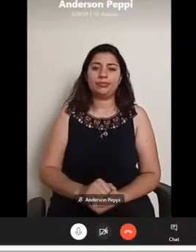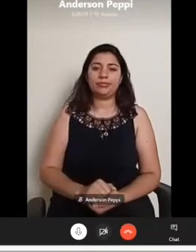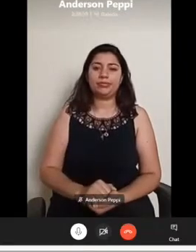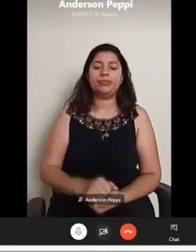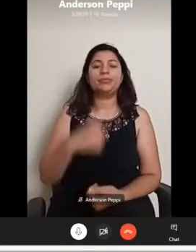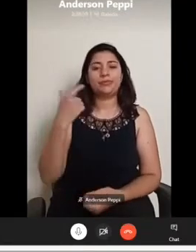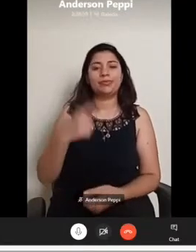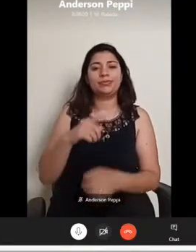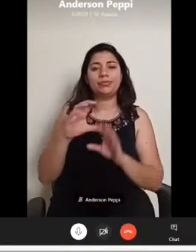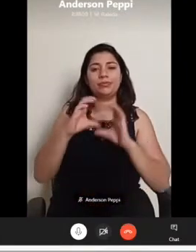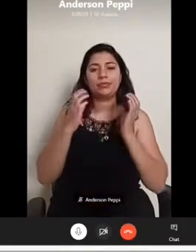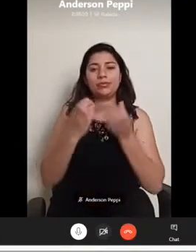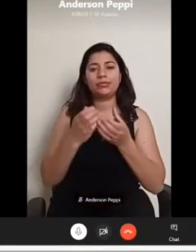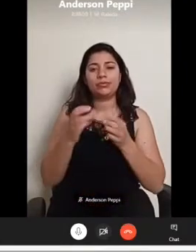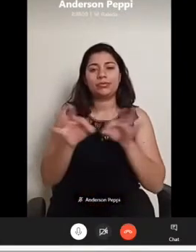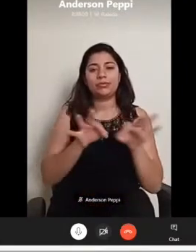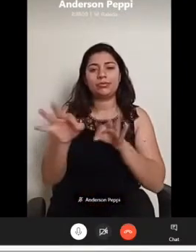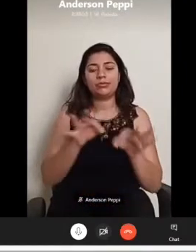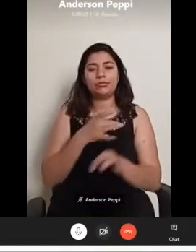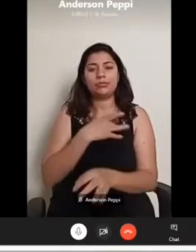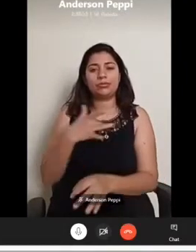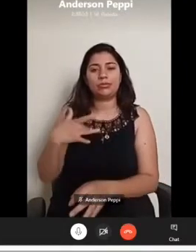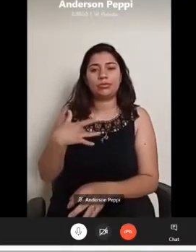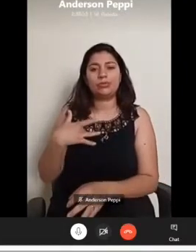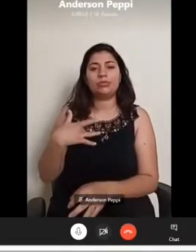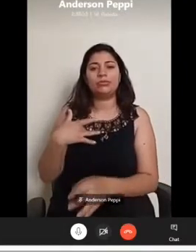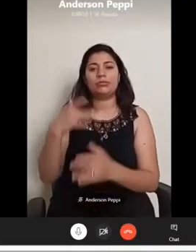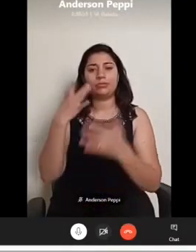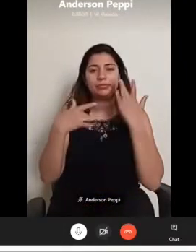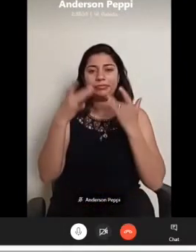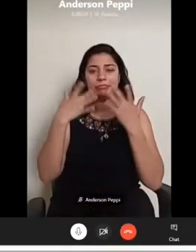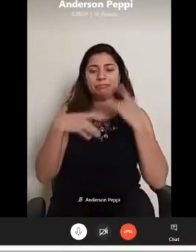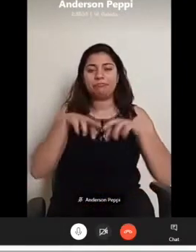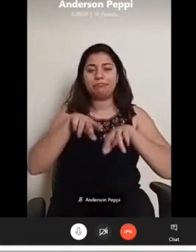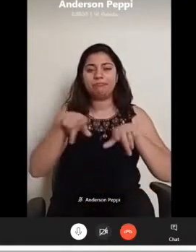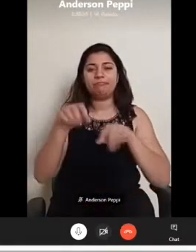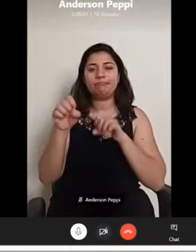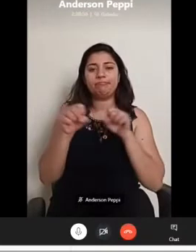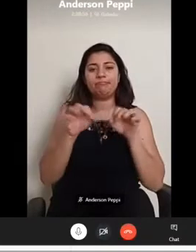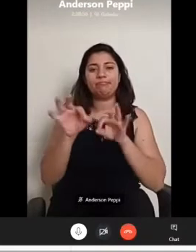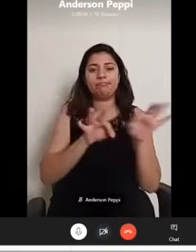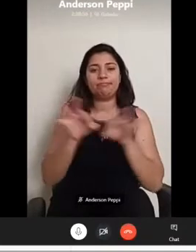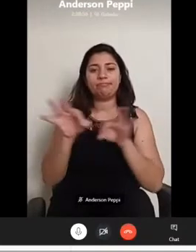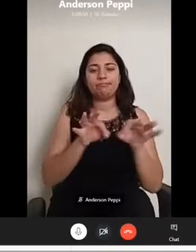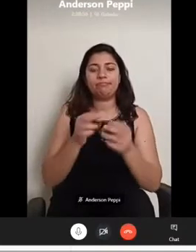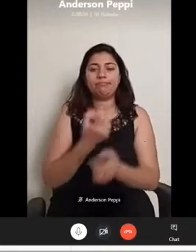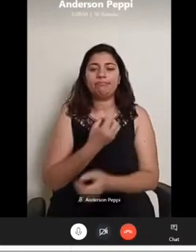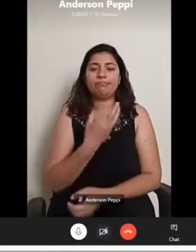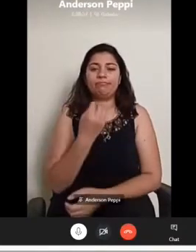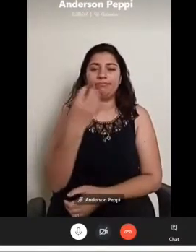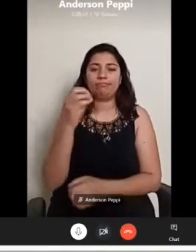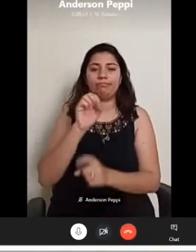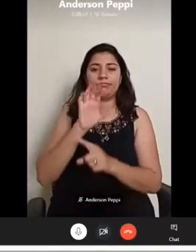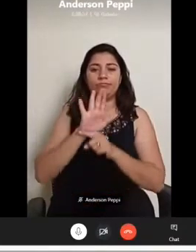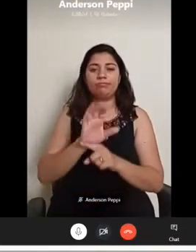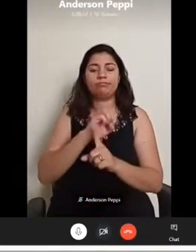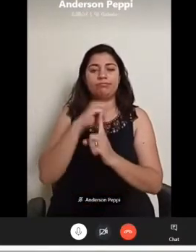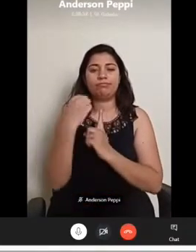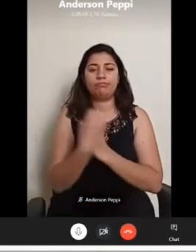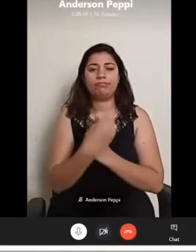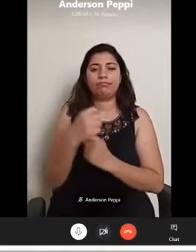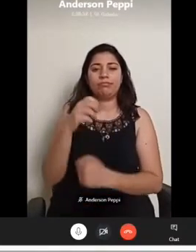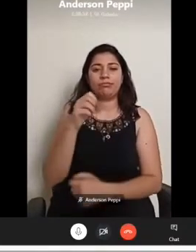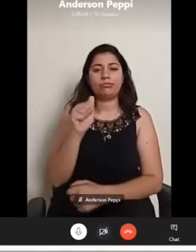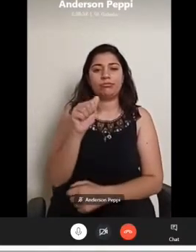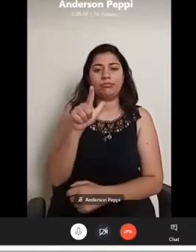Educação, Cultura, Lazer, Turismo, Meio Ambiente e Assistência Social. Alessandra Luquezzi de Oliveira,